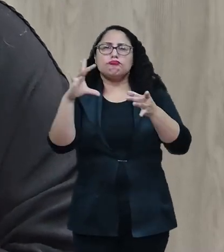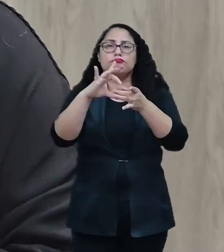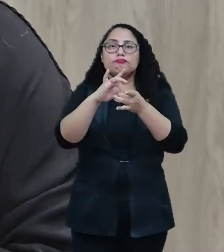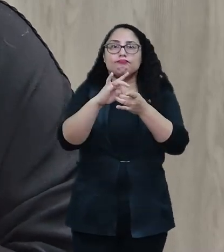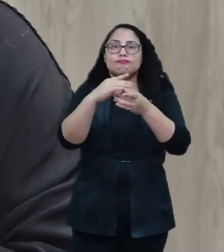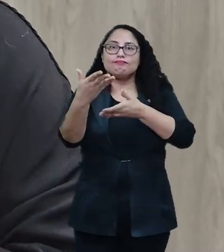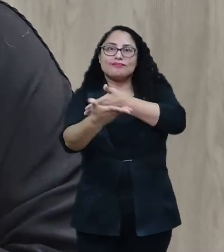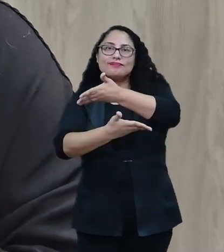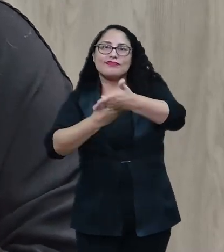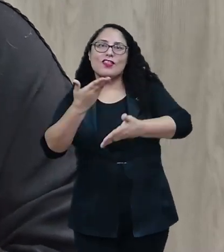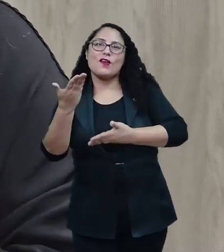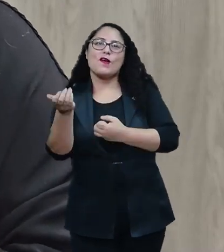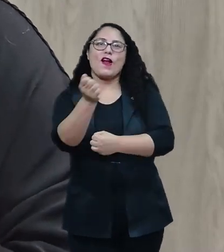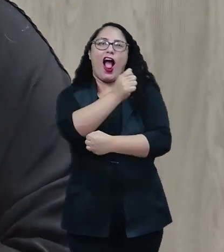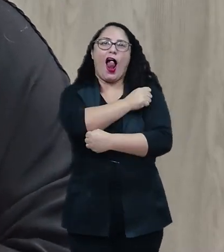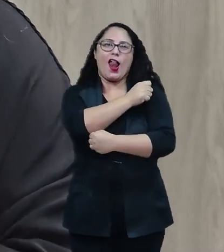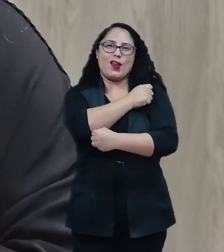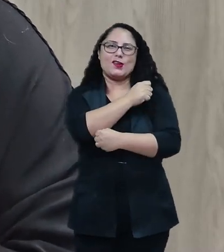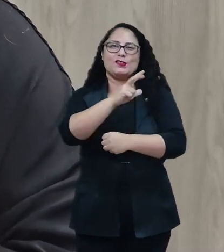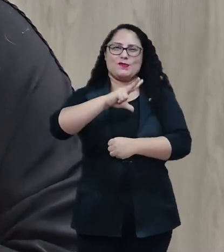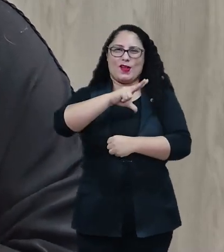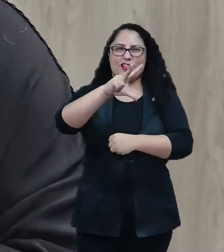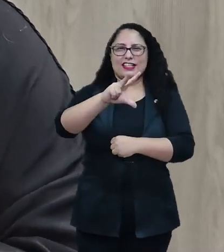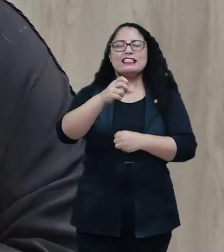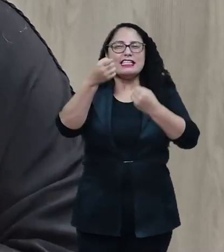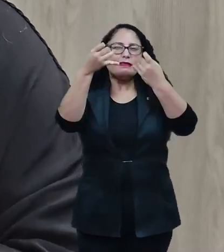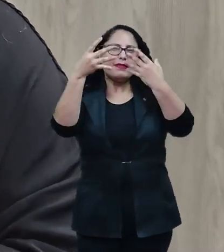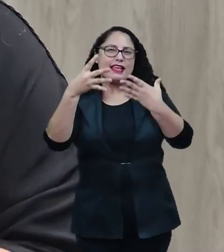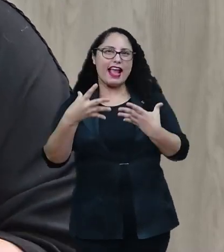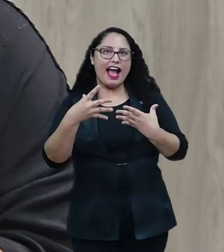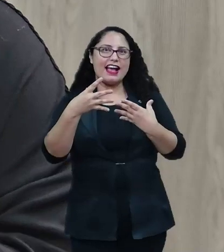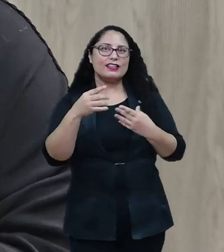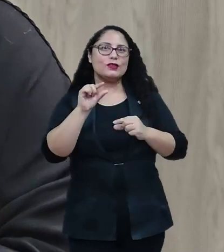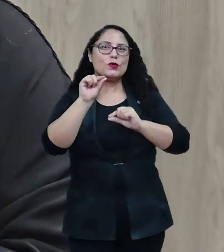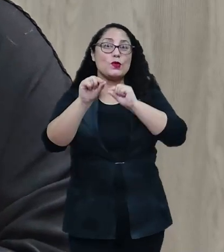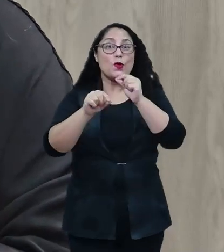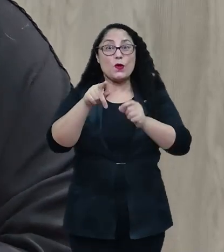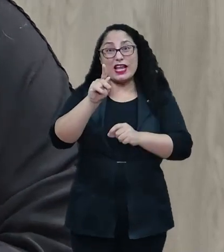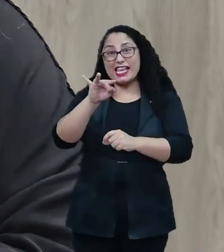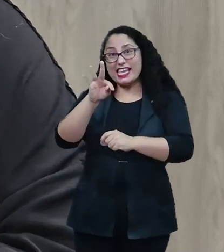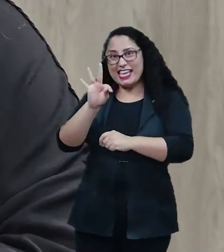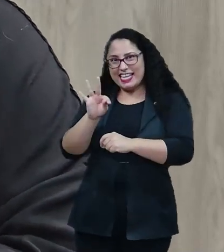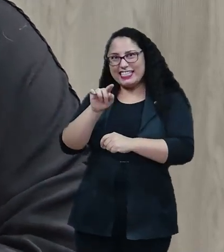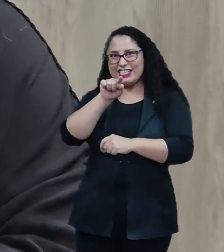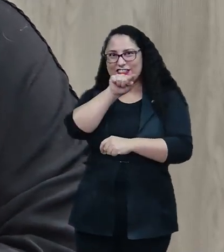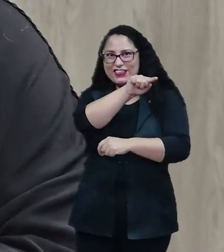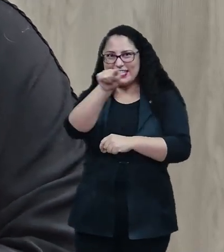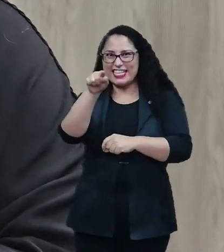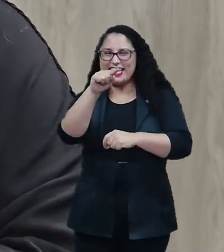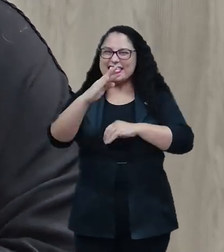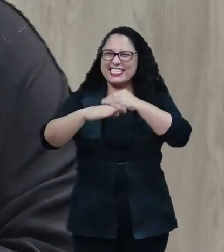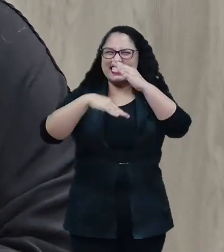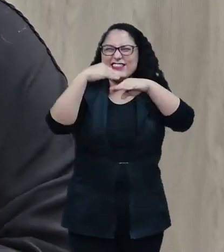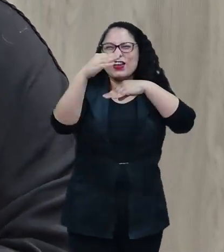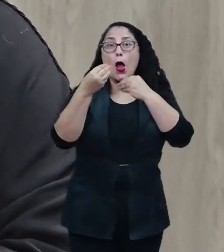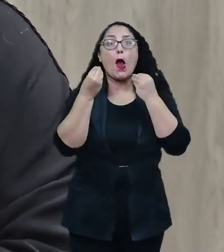os estudantes portugueses, que vocês falassem também um pouco sobre o kit, né, que vocês desenvolveram lá, como que surgiu essa ideia,